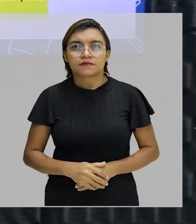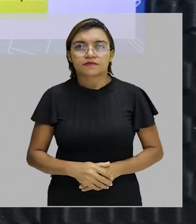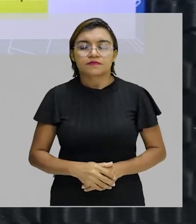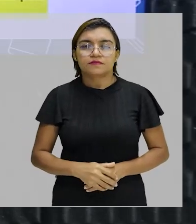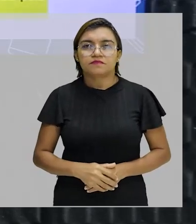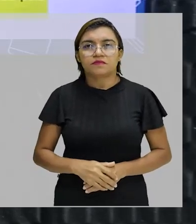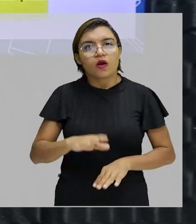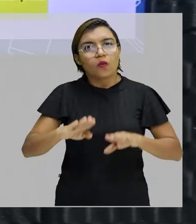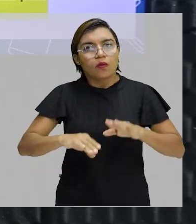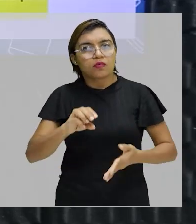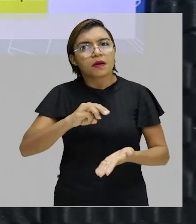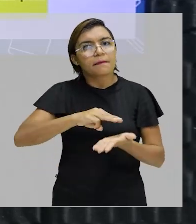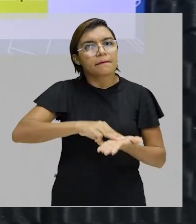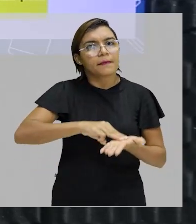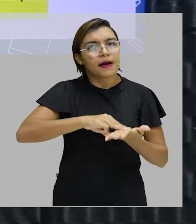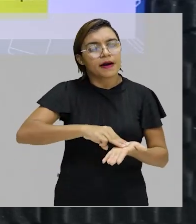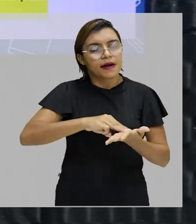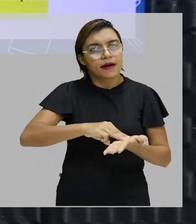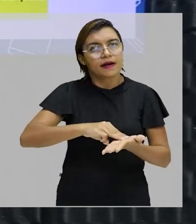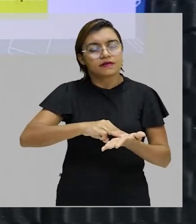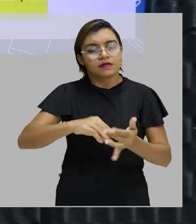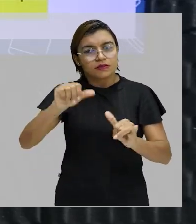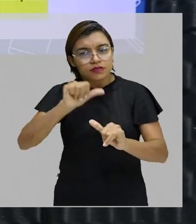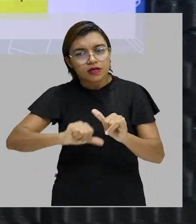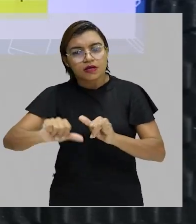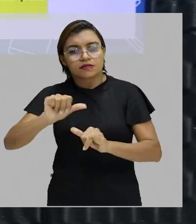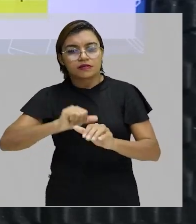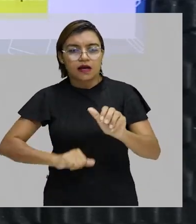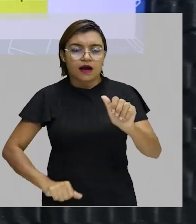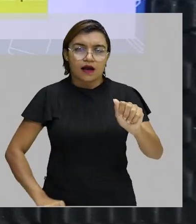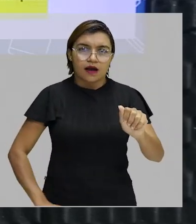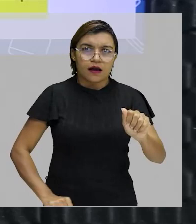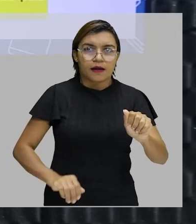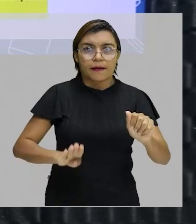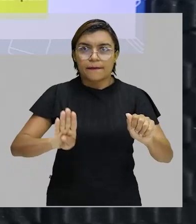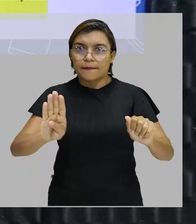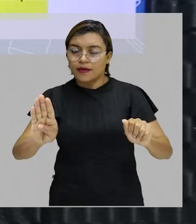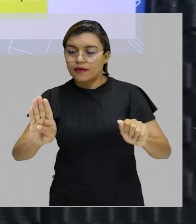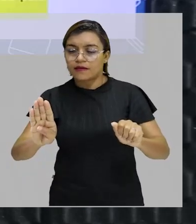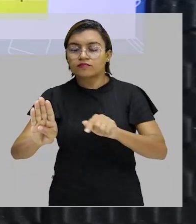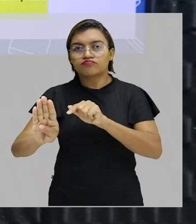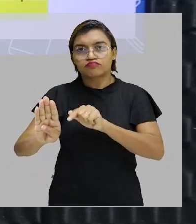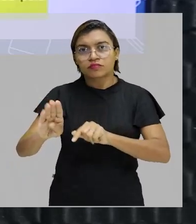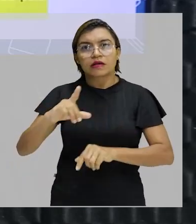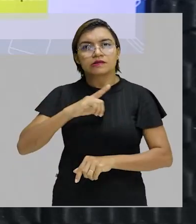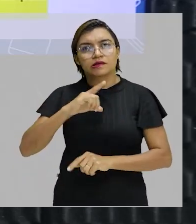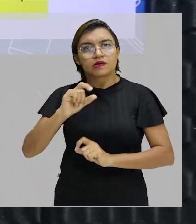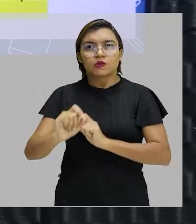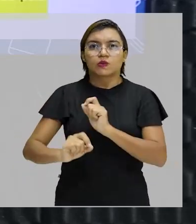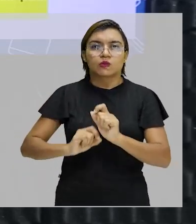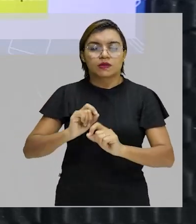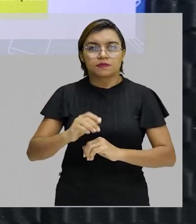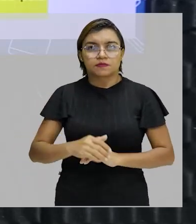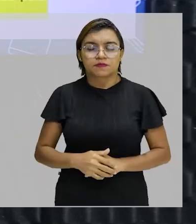qualquer massa de reagente A com reagente B que nós vamos chegar